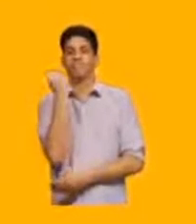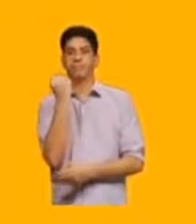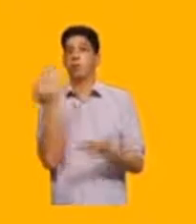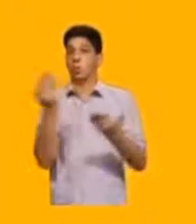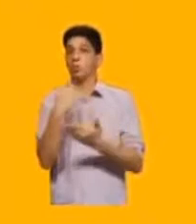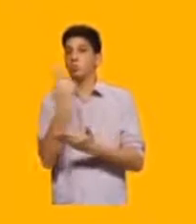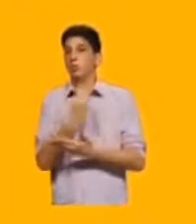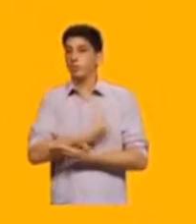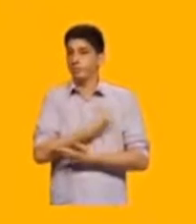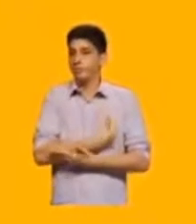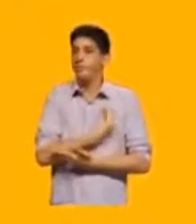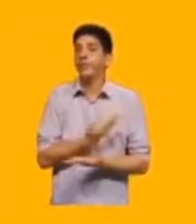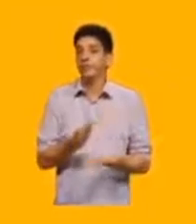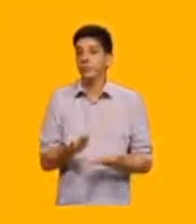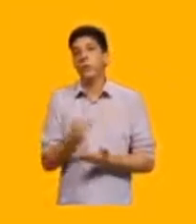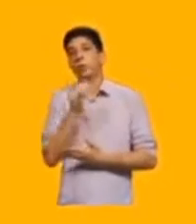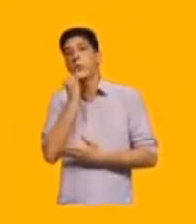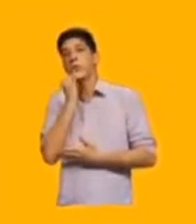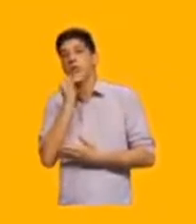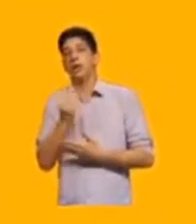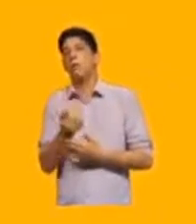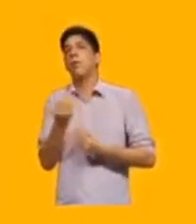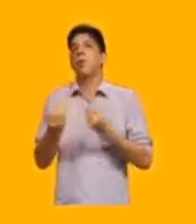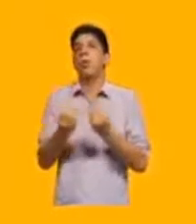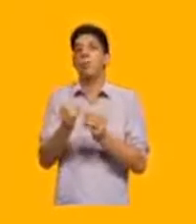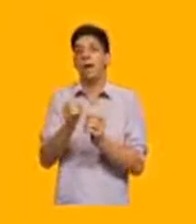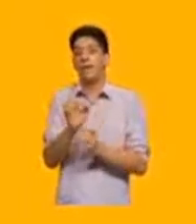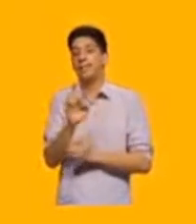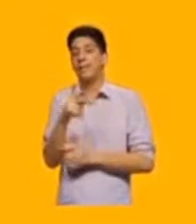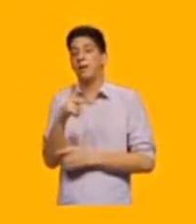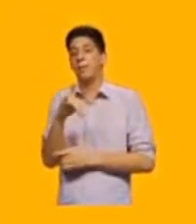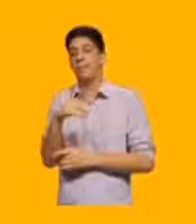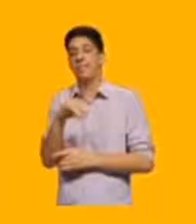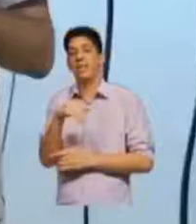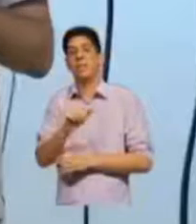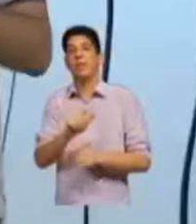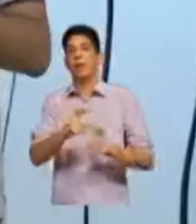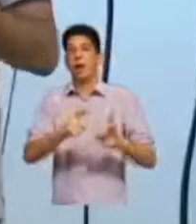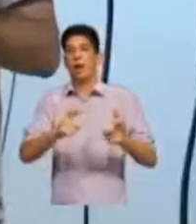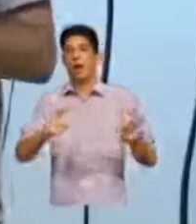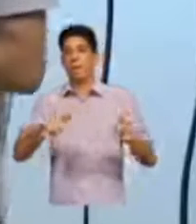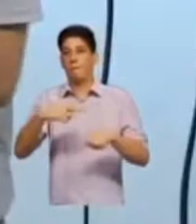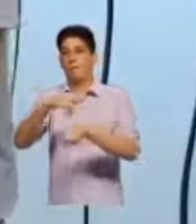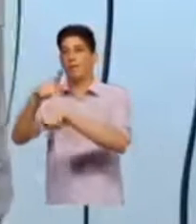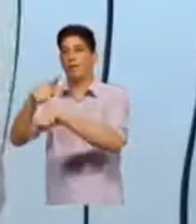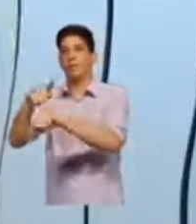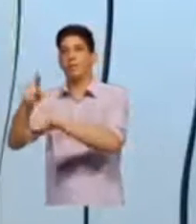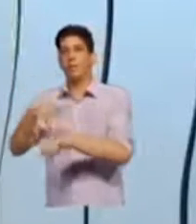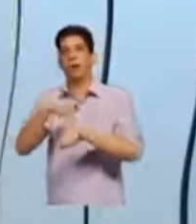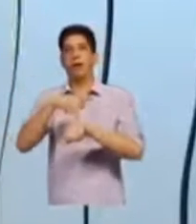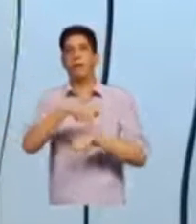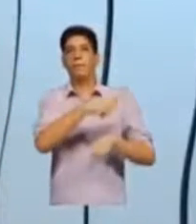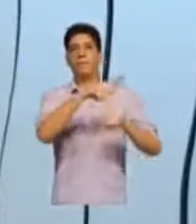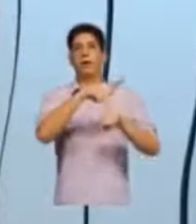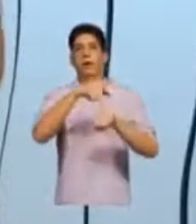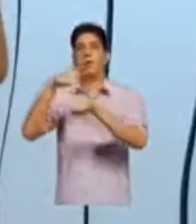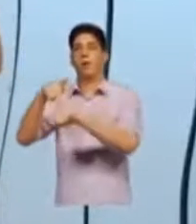essa epidemia, ela atinge mais de um lugar do globo terrestre ou a maior parte dele.